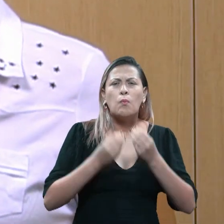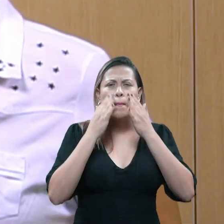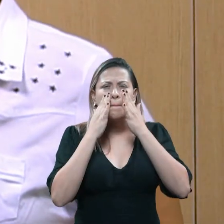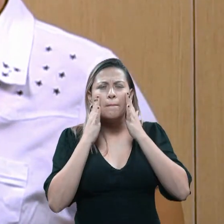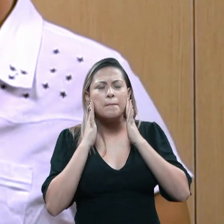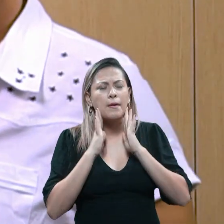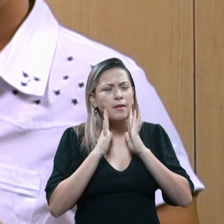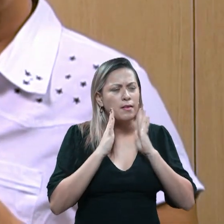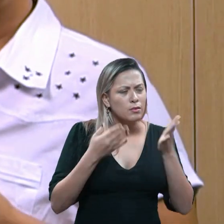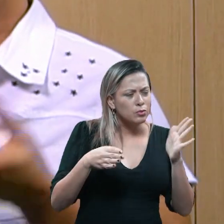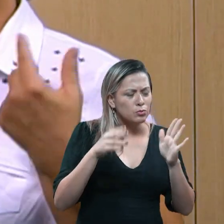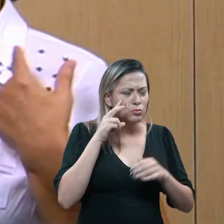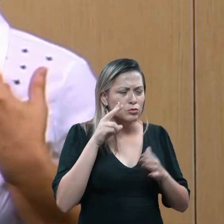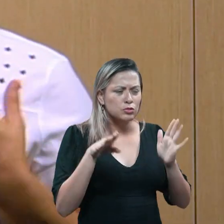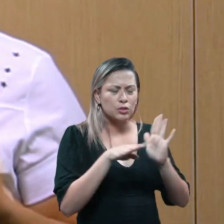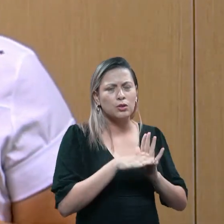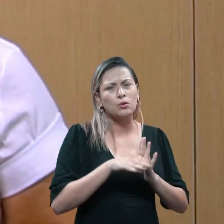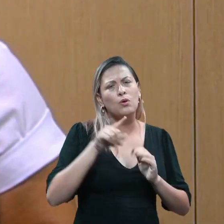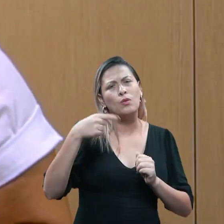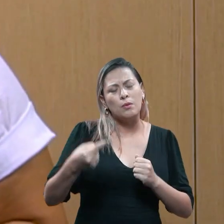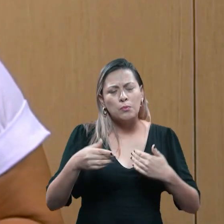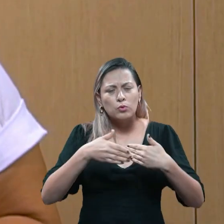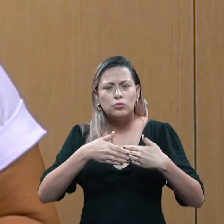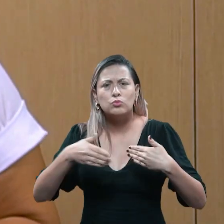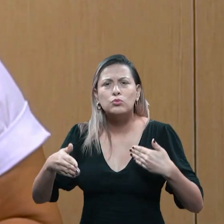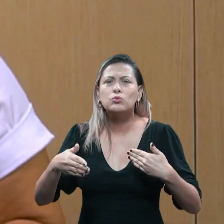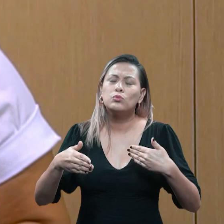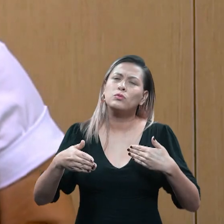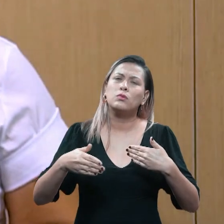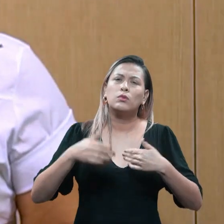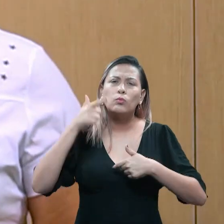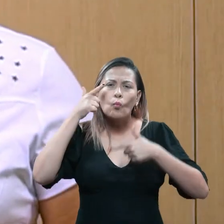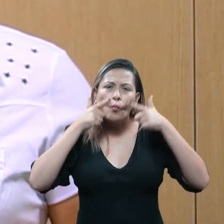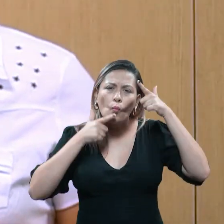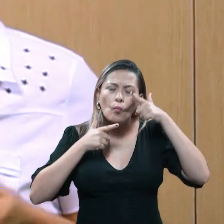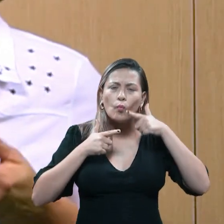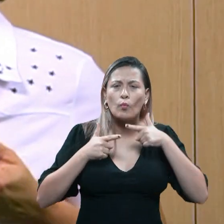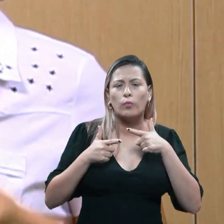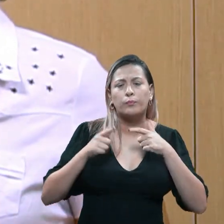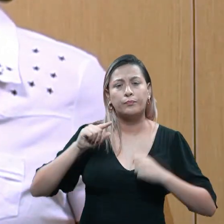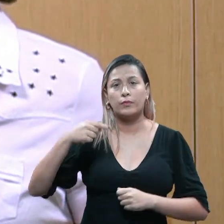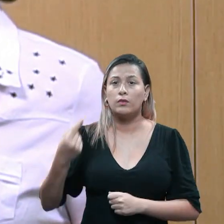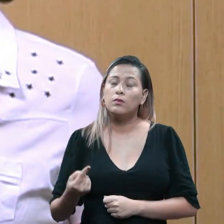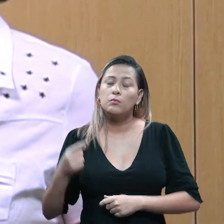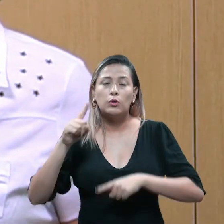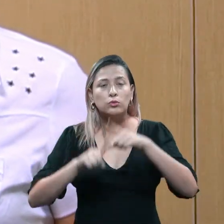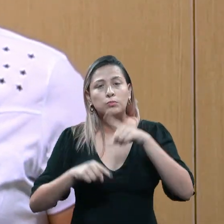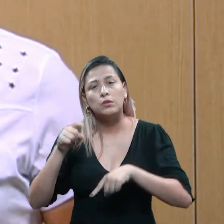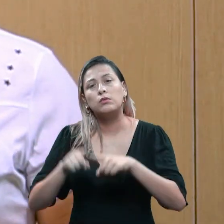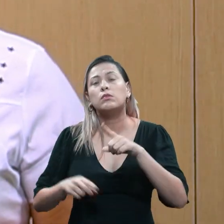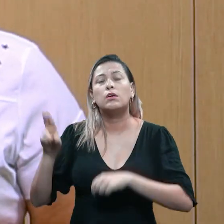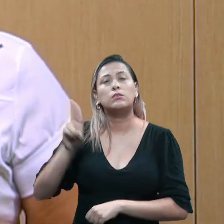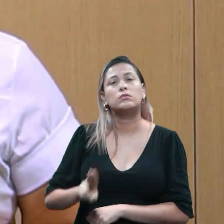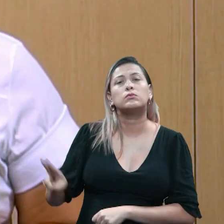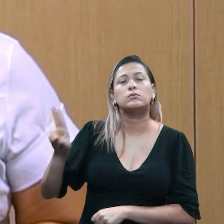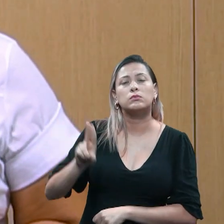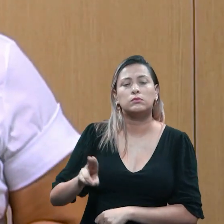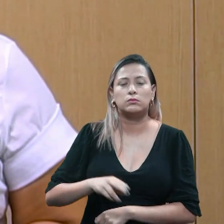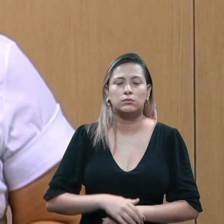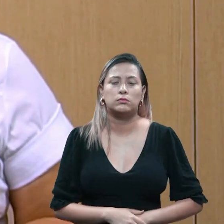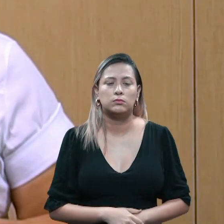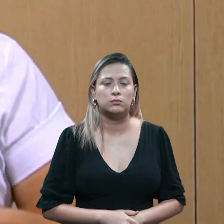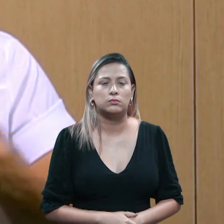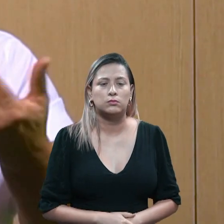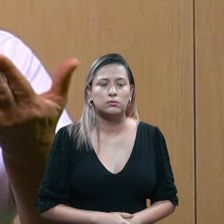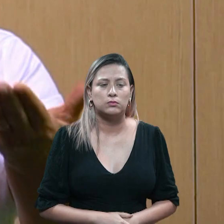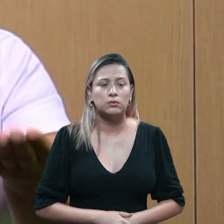chegada, como a pele se comportou durante a limpeza de pele, quais os cosméticos foram usados, os cosméticos que